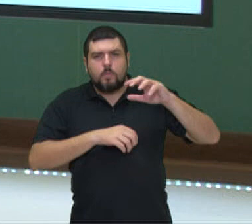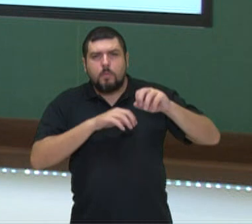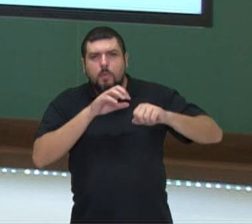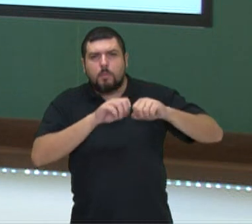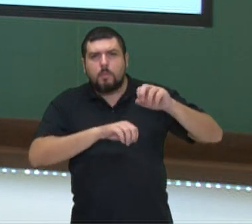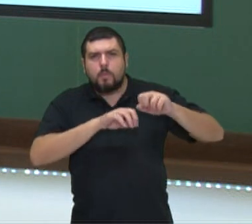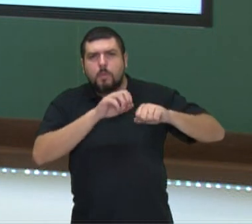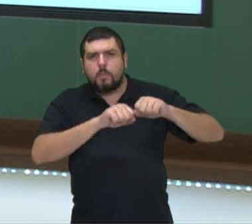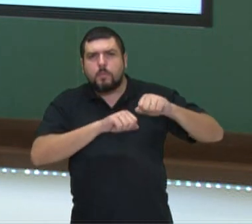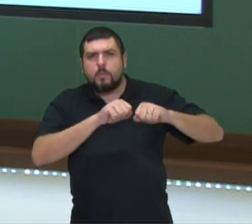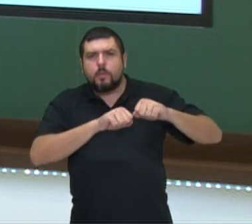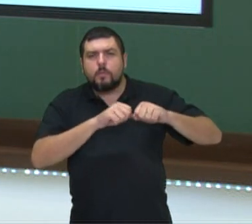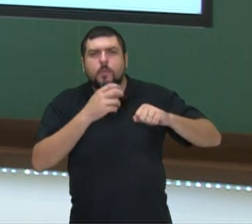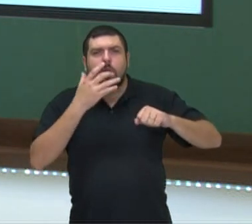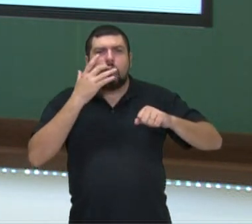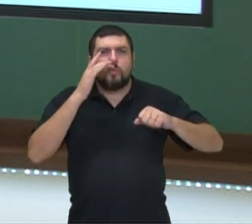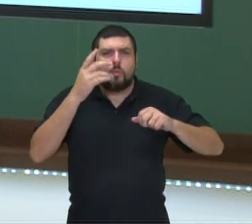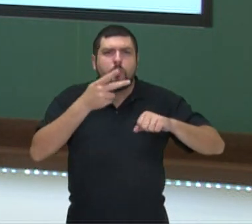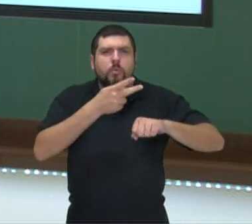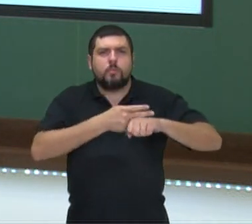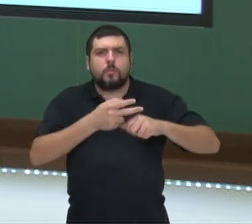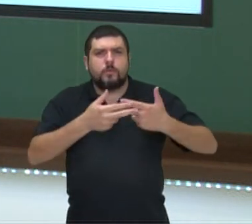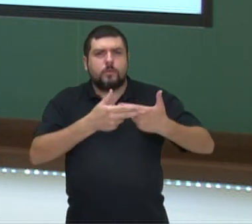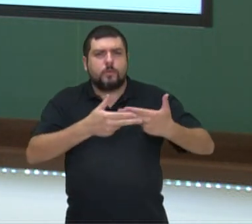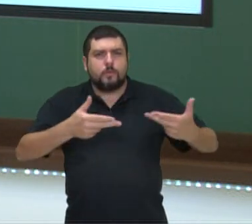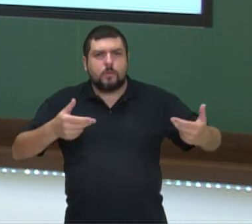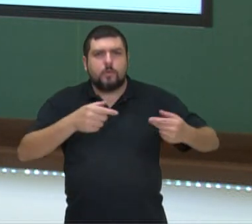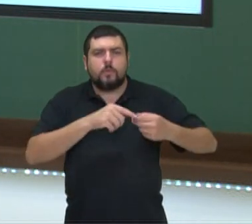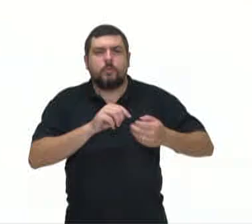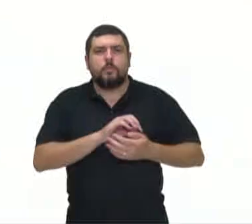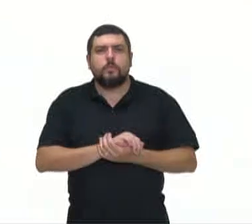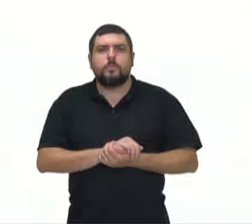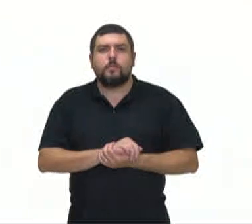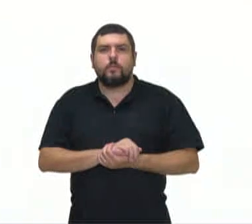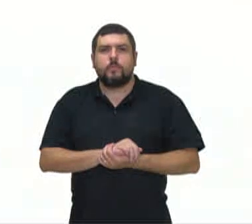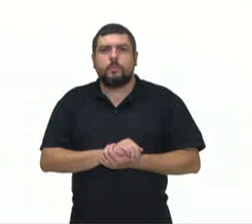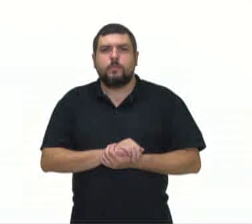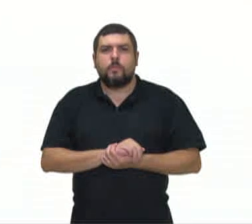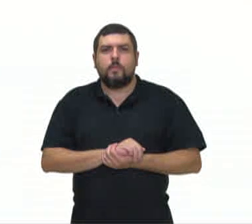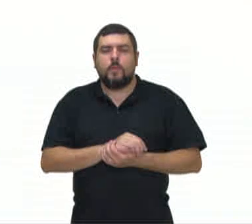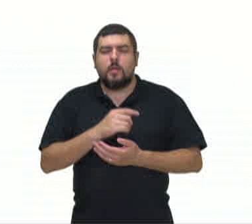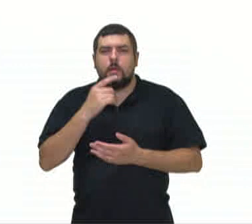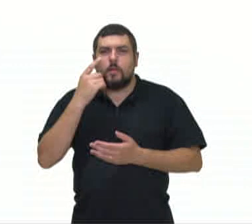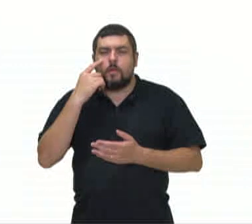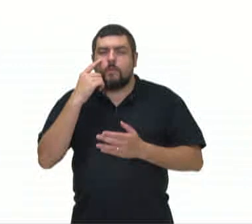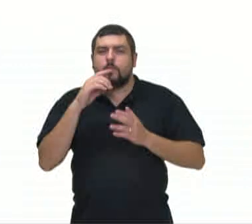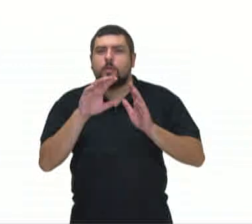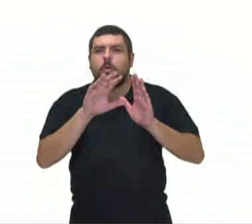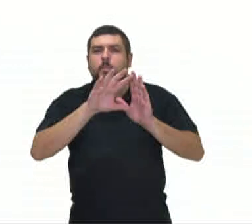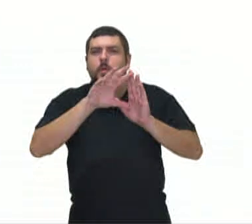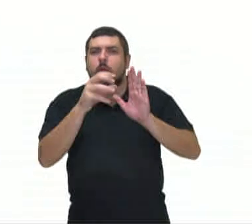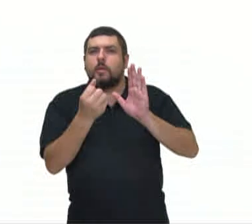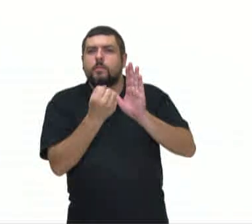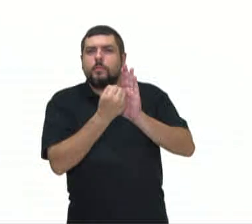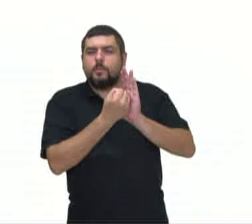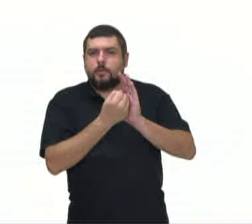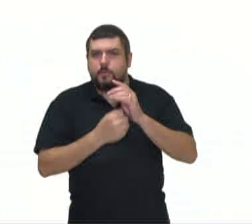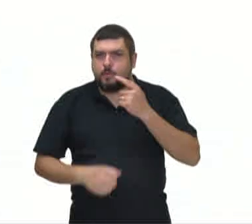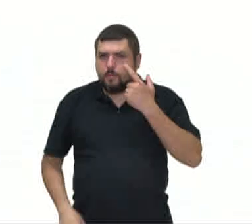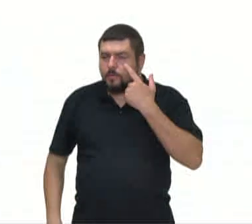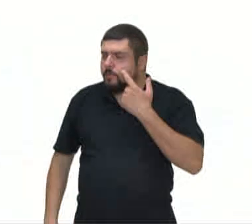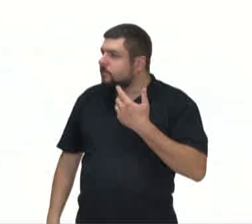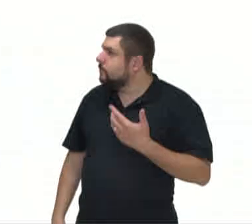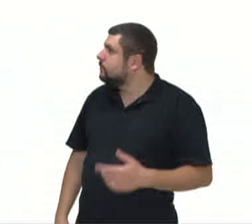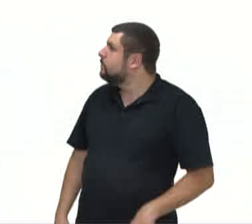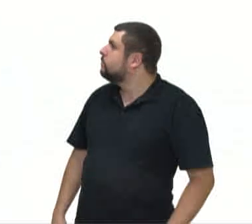para cá, né? Quem então vai colonizar os Estados Unidos. Aqui o selo da companhia, né? Vejam aí que esse selo